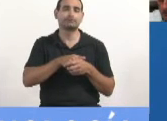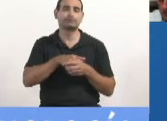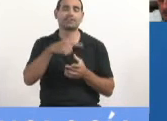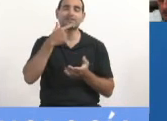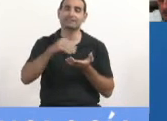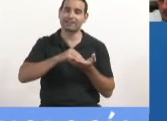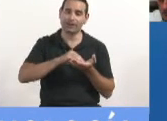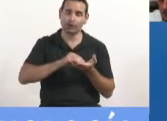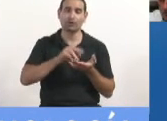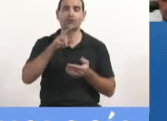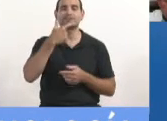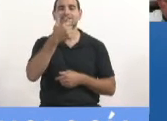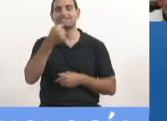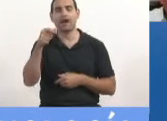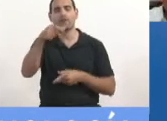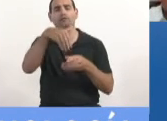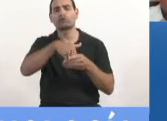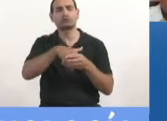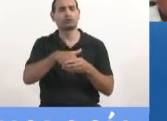Senador Rodríguez A, su voto.